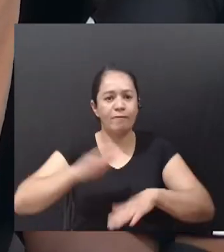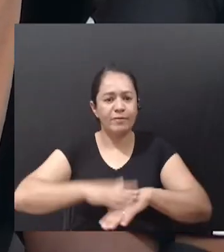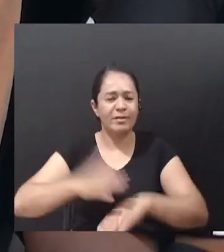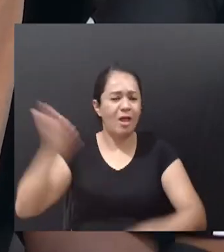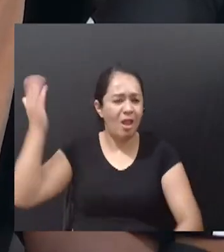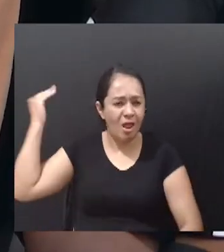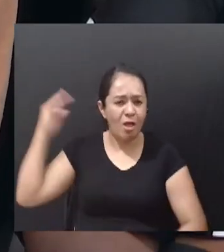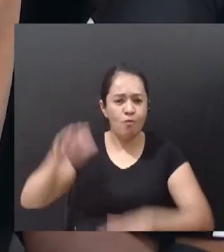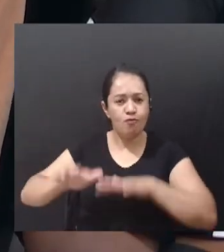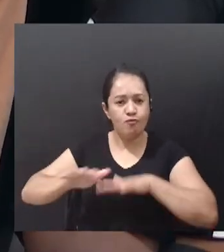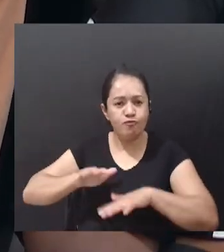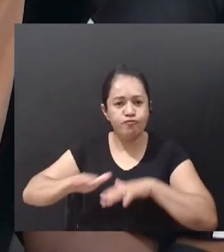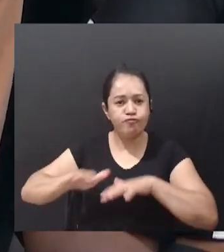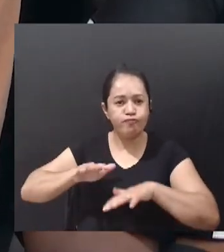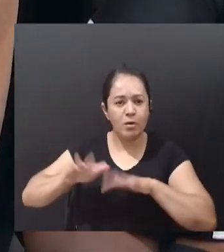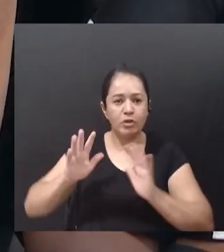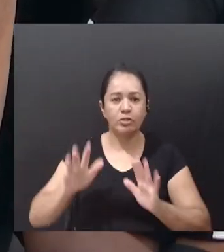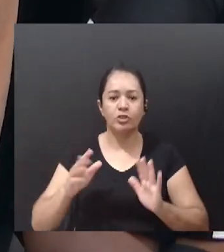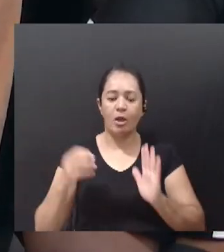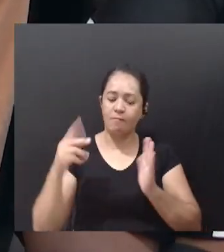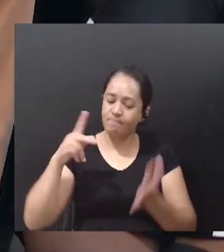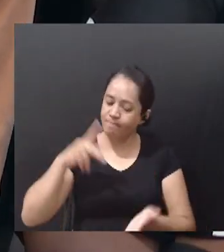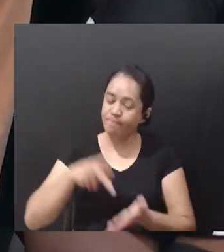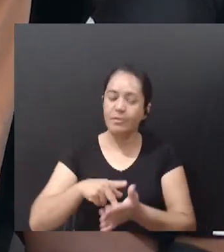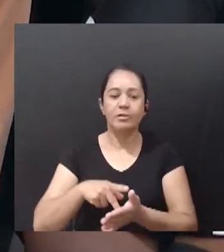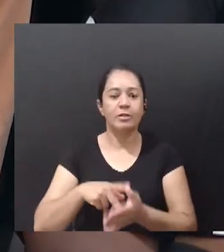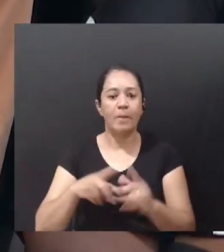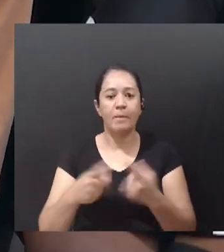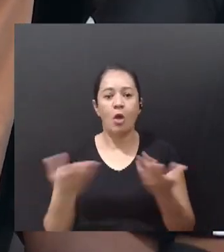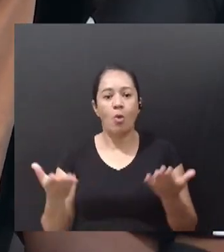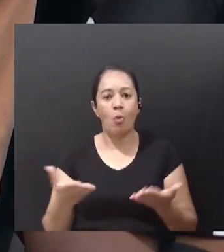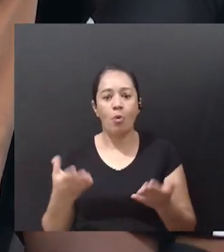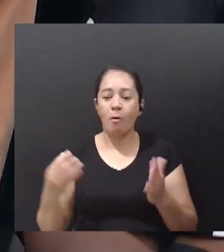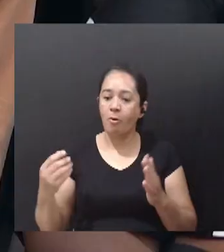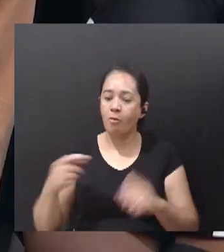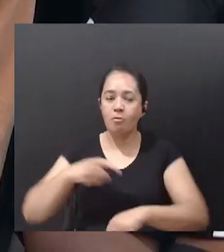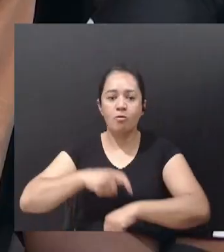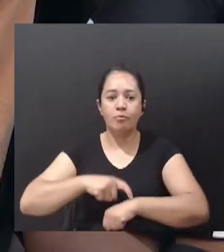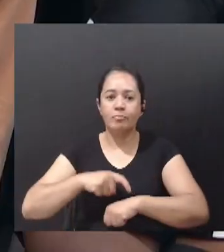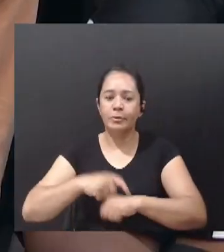ele já veio com autenticidade. Mas isso aqui é um momento histórico